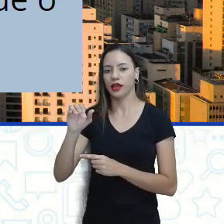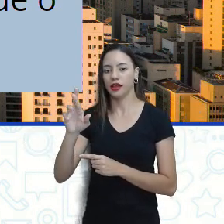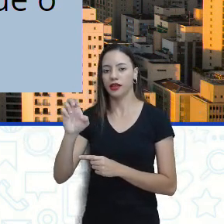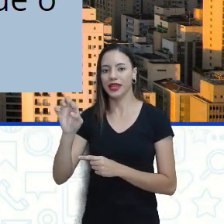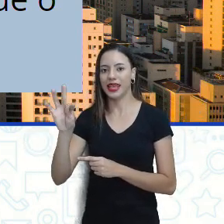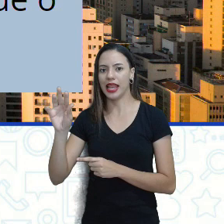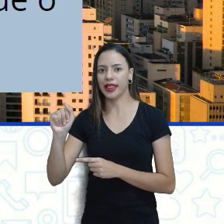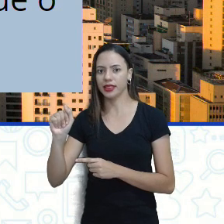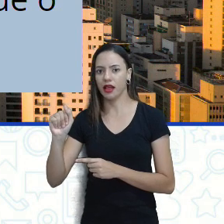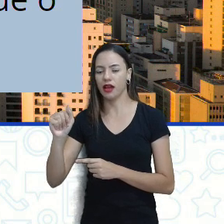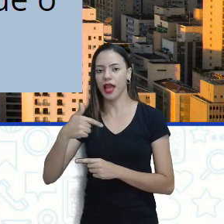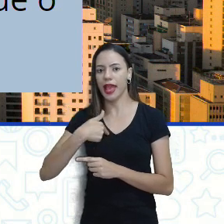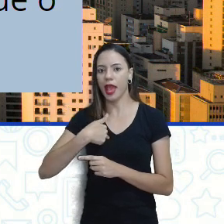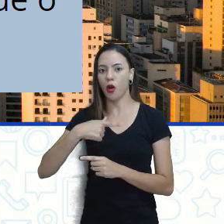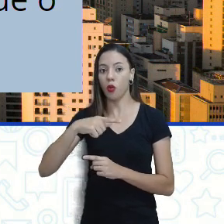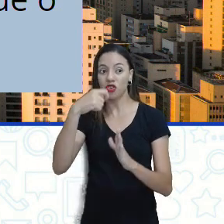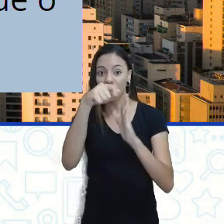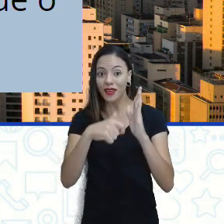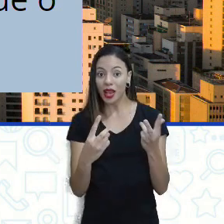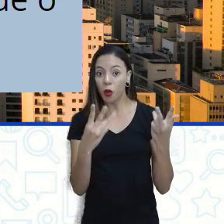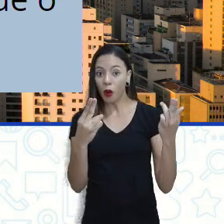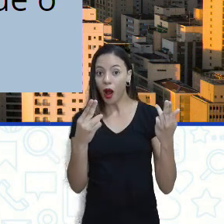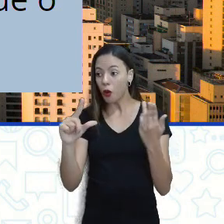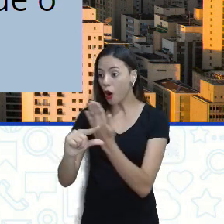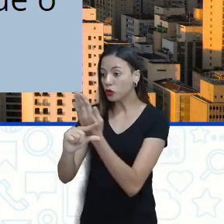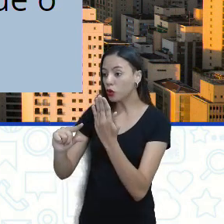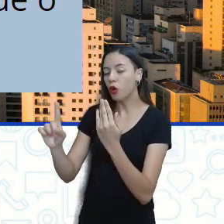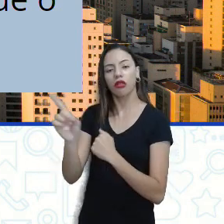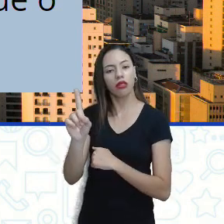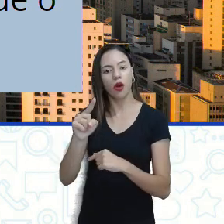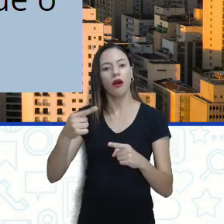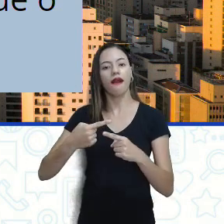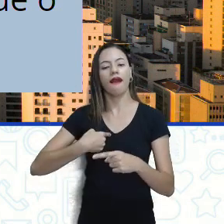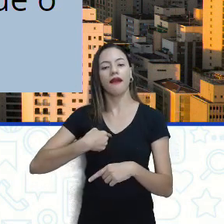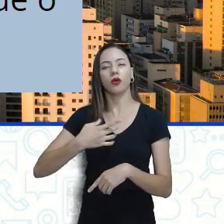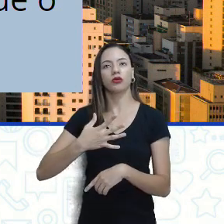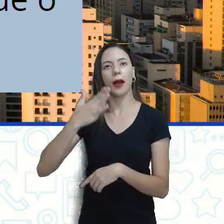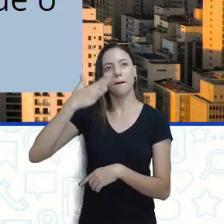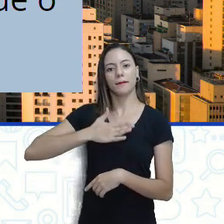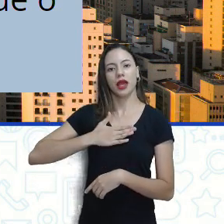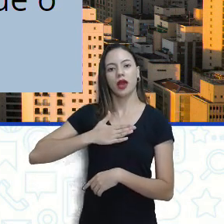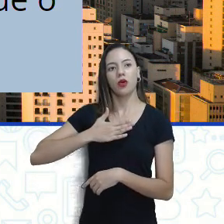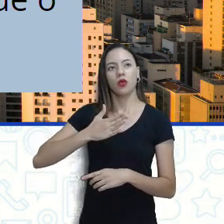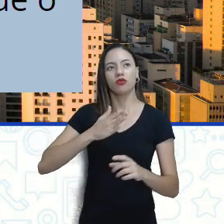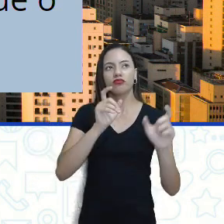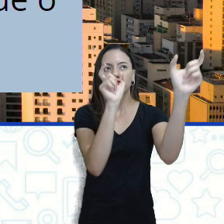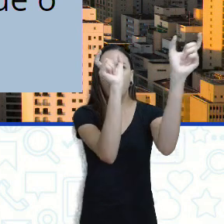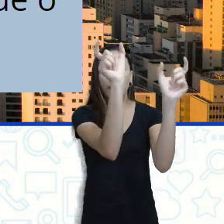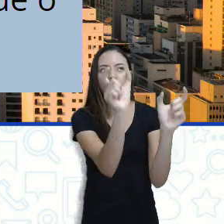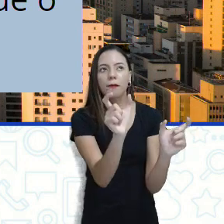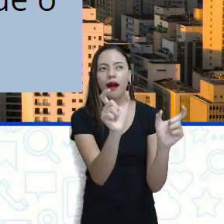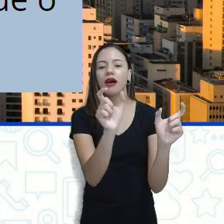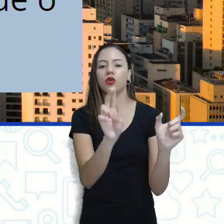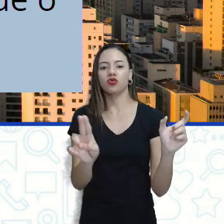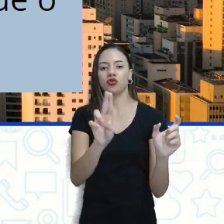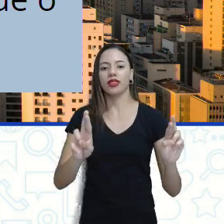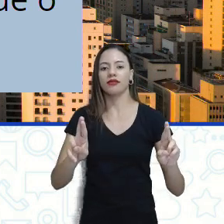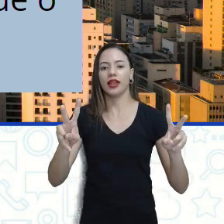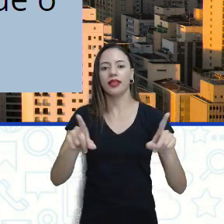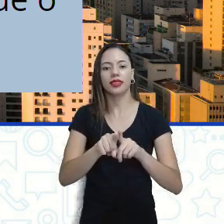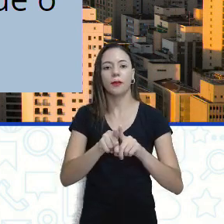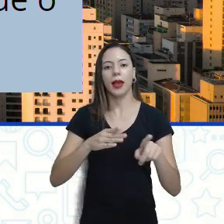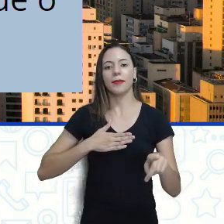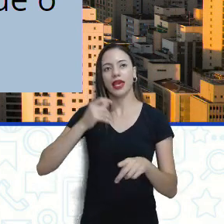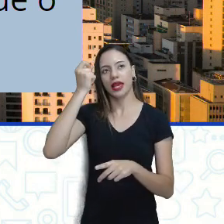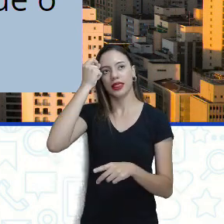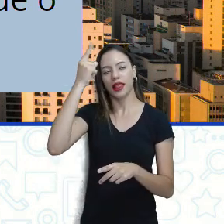autor, mas sim fazer uma releitura, um novo texto, só que mantendo a ideia. A paráfrase é dizer com